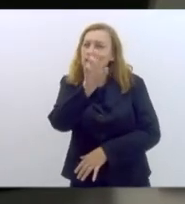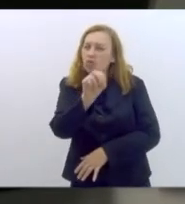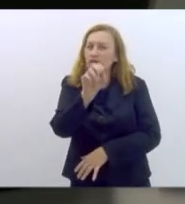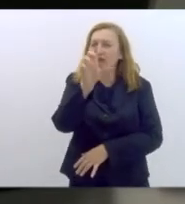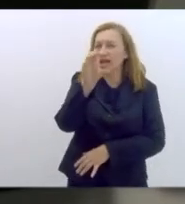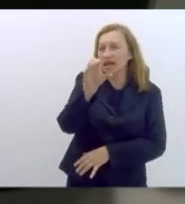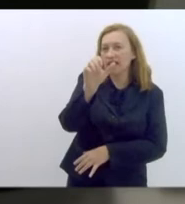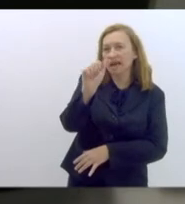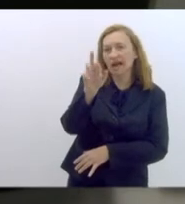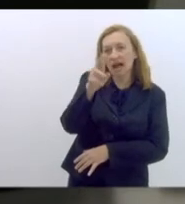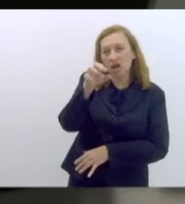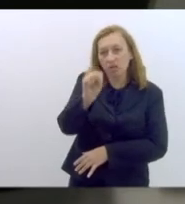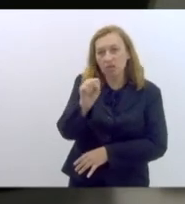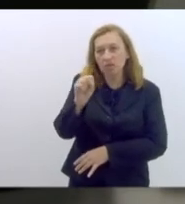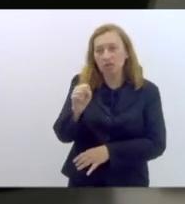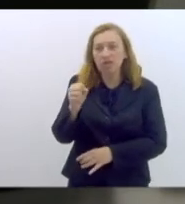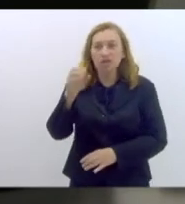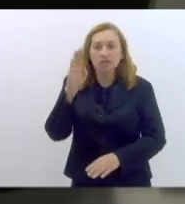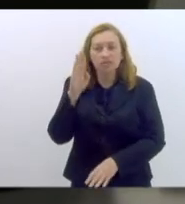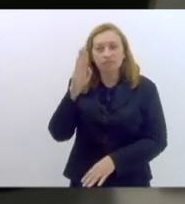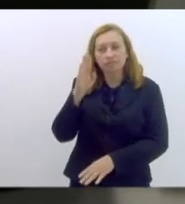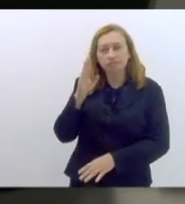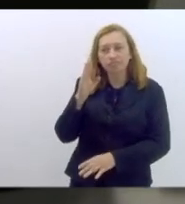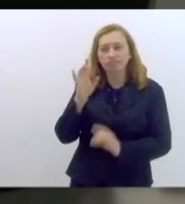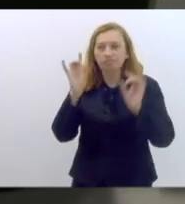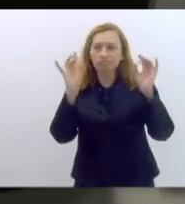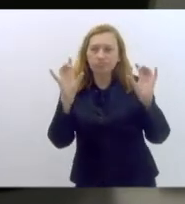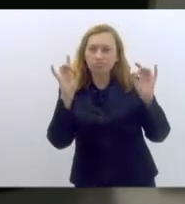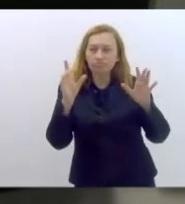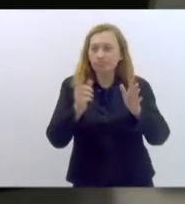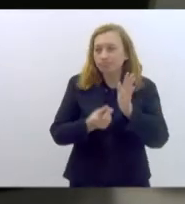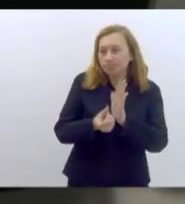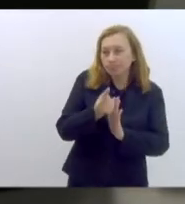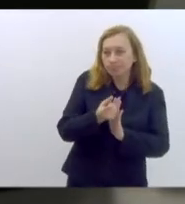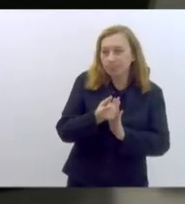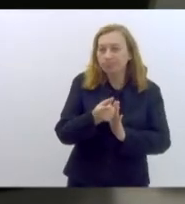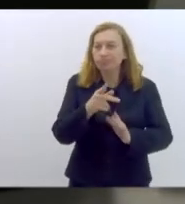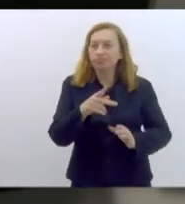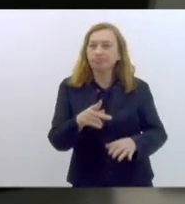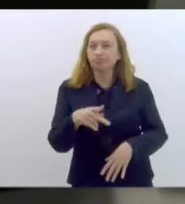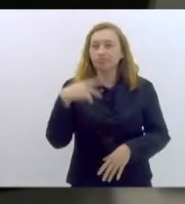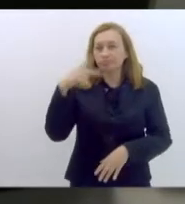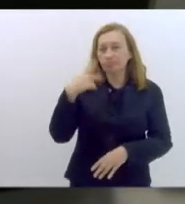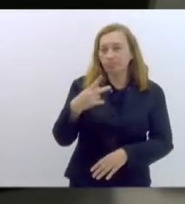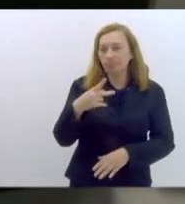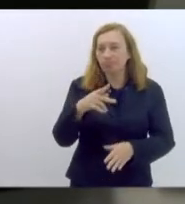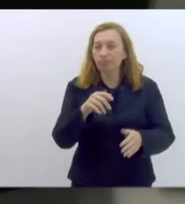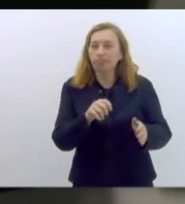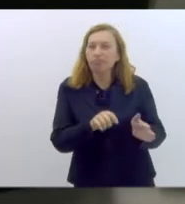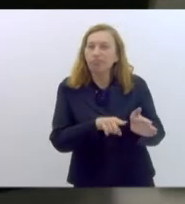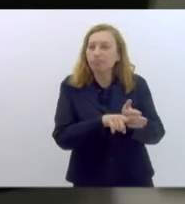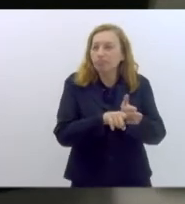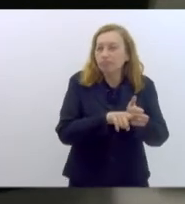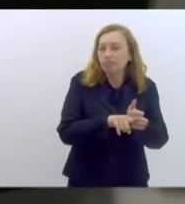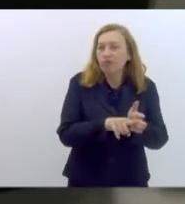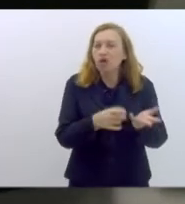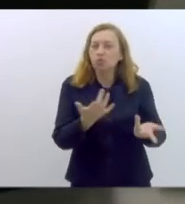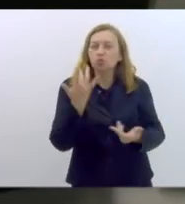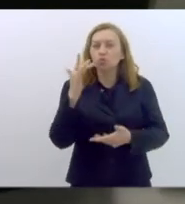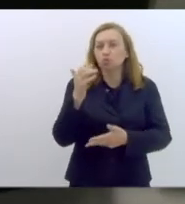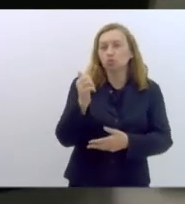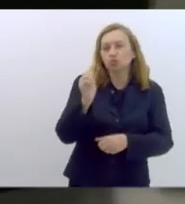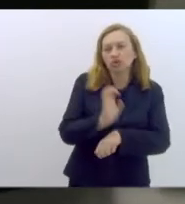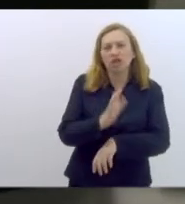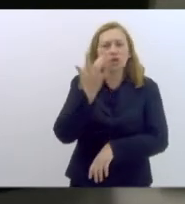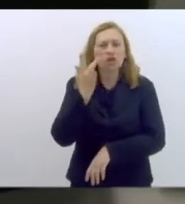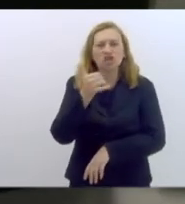os especialistas em finanças ficariam prioritariamente lotados na política fiscal e no Tesouro do Estado. Hoje em dia, se não me engano, somos 19